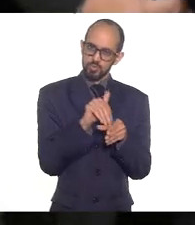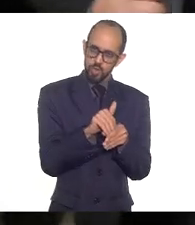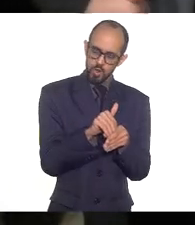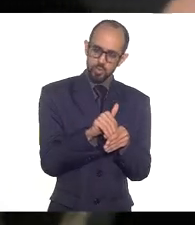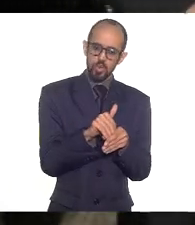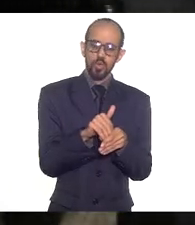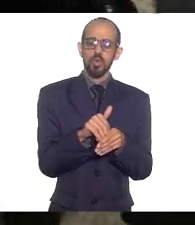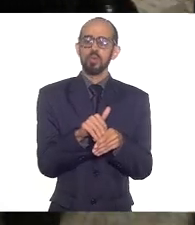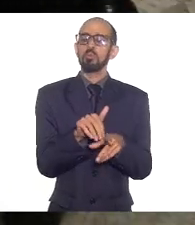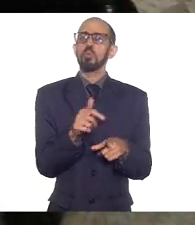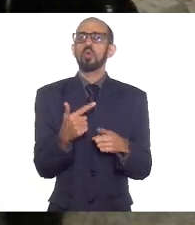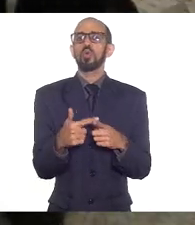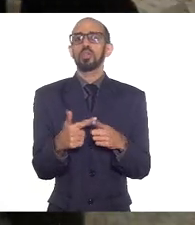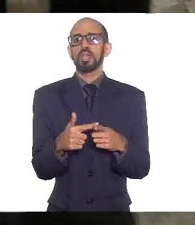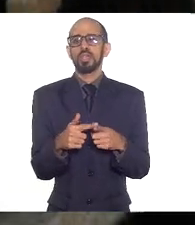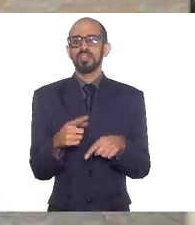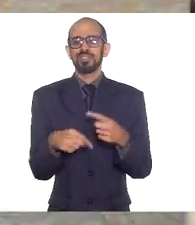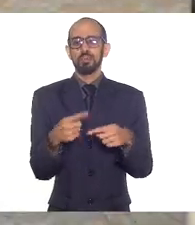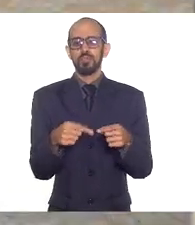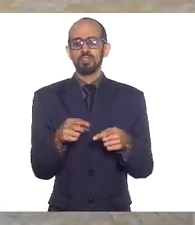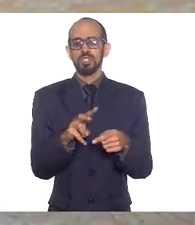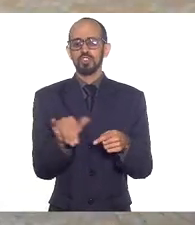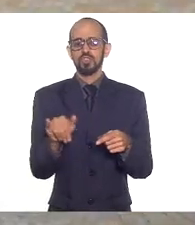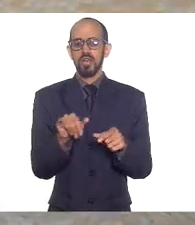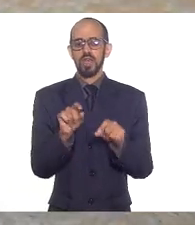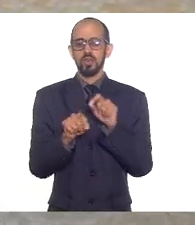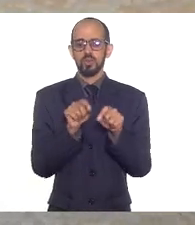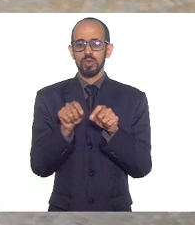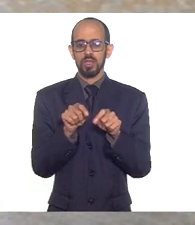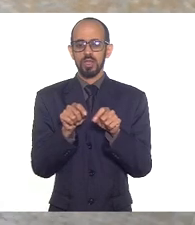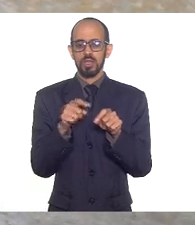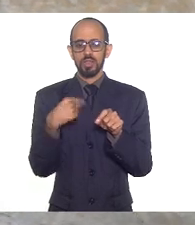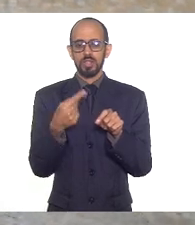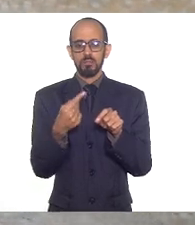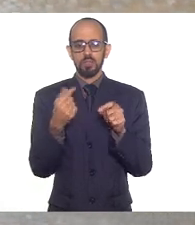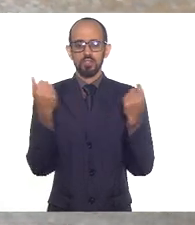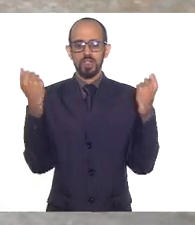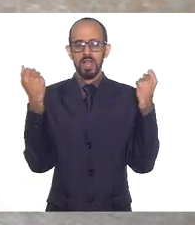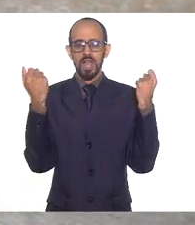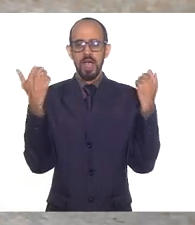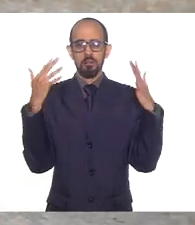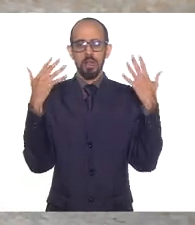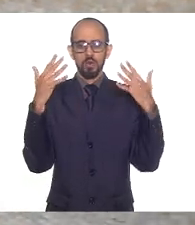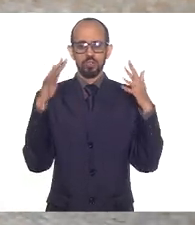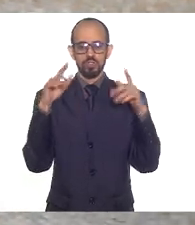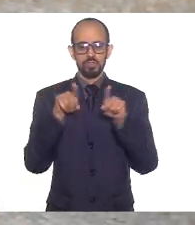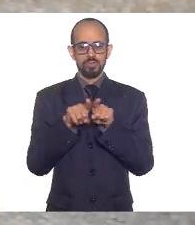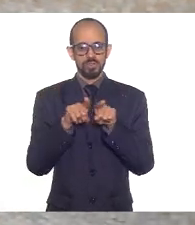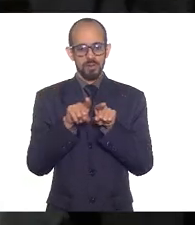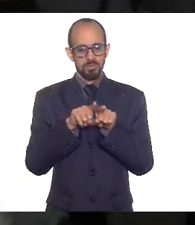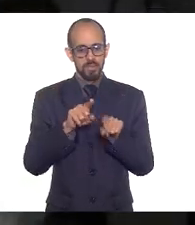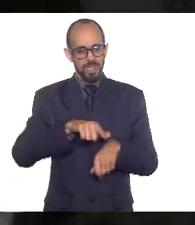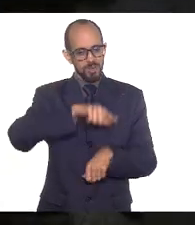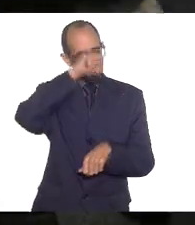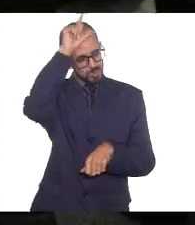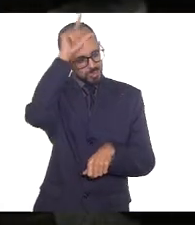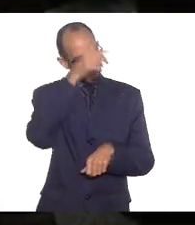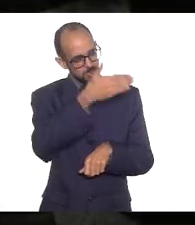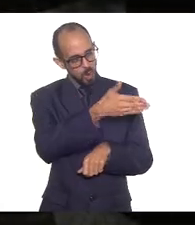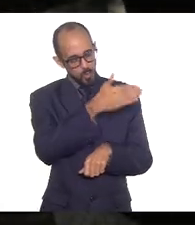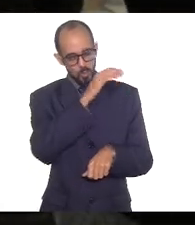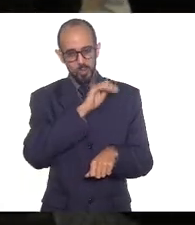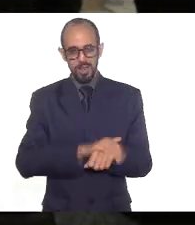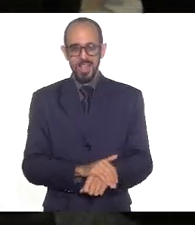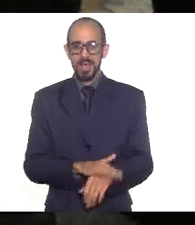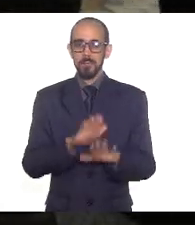voto é porque daqui a pouco nós vamos estar aqui aplaudindo de pé o deputado alguns Paulo mas sem